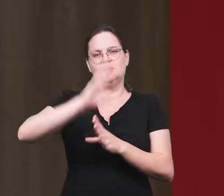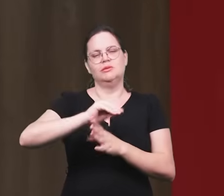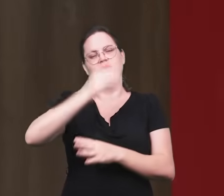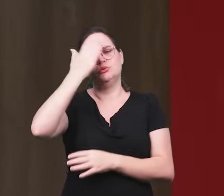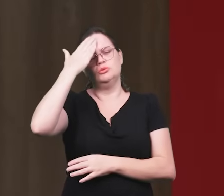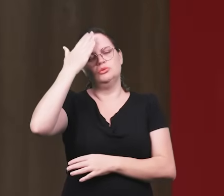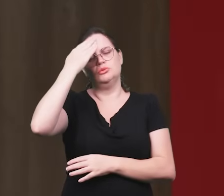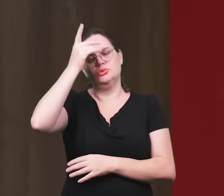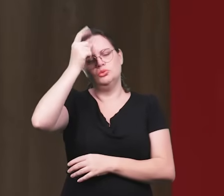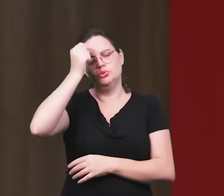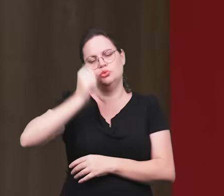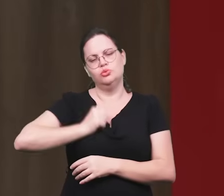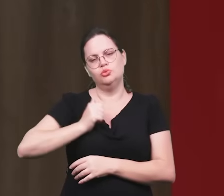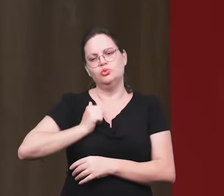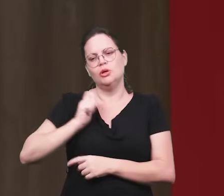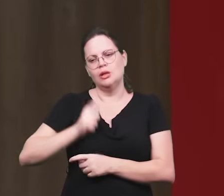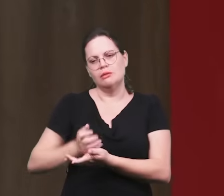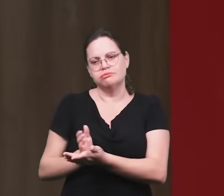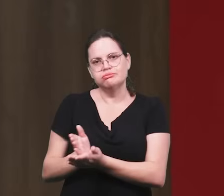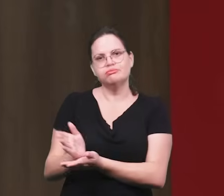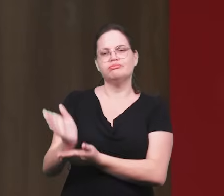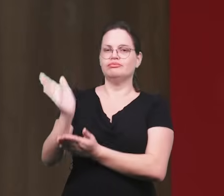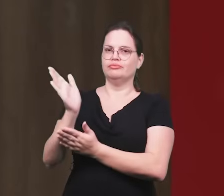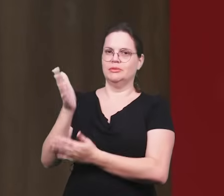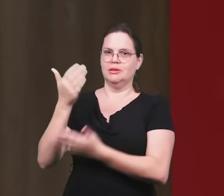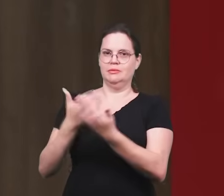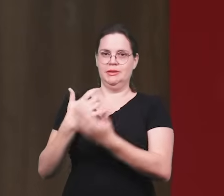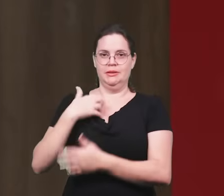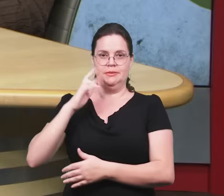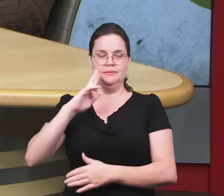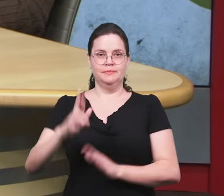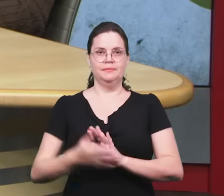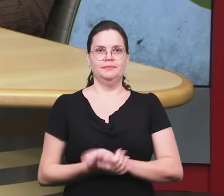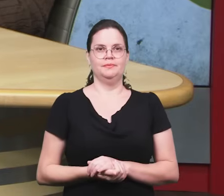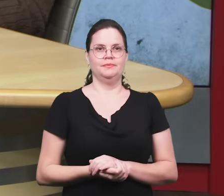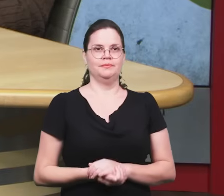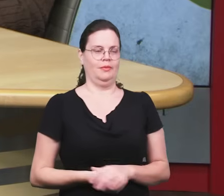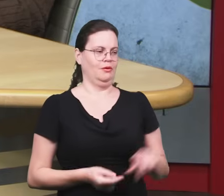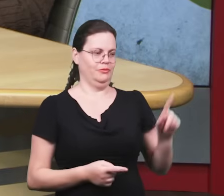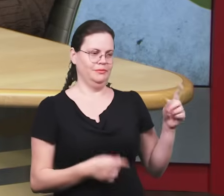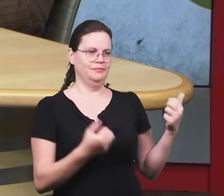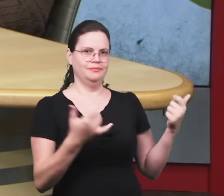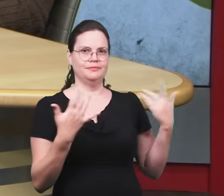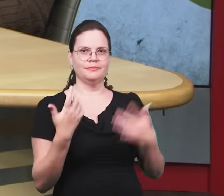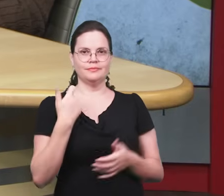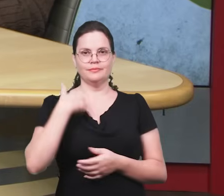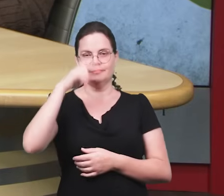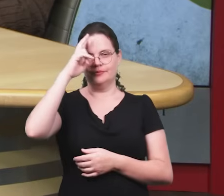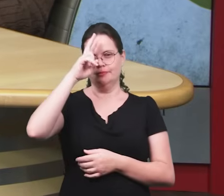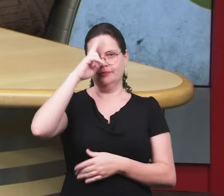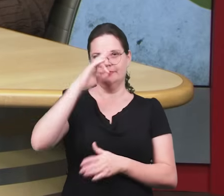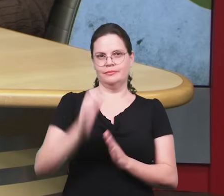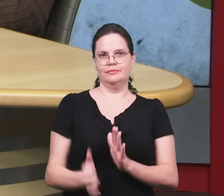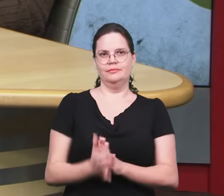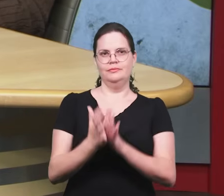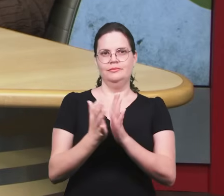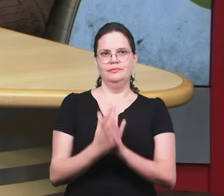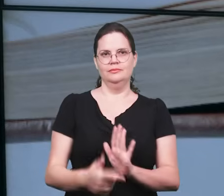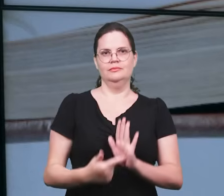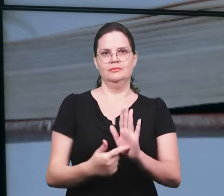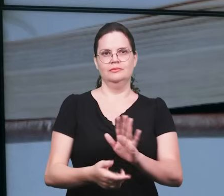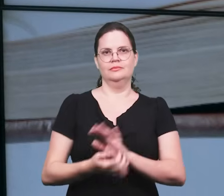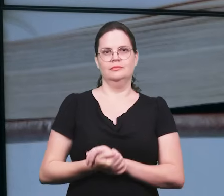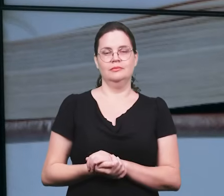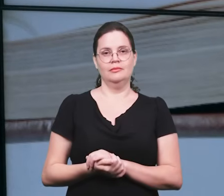com firmeza caminhando na presença do Senhor. Você falando aí, eu me lembrei do louvor que nem